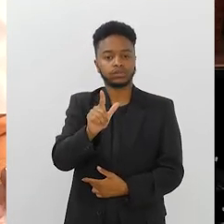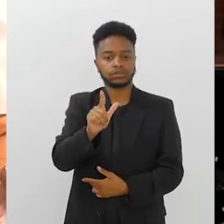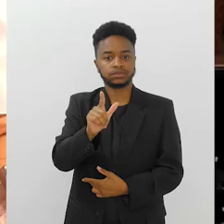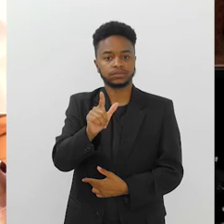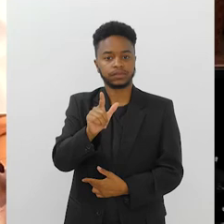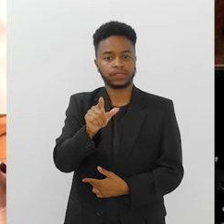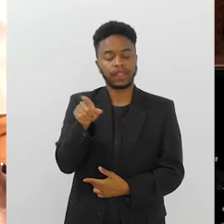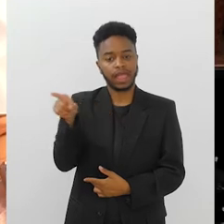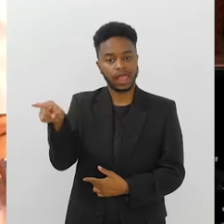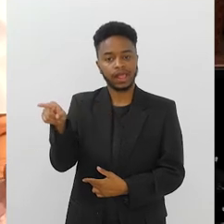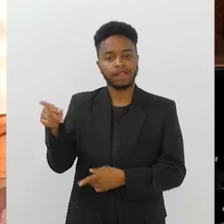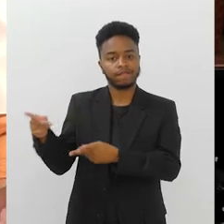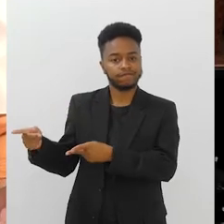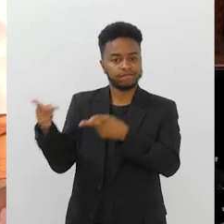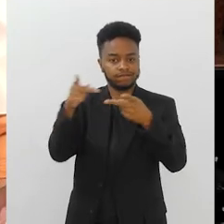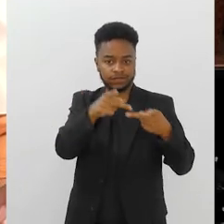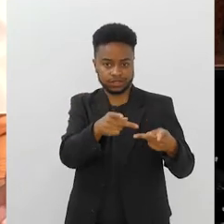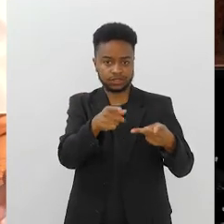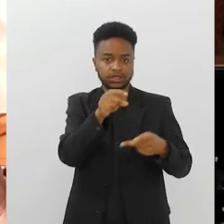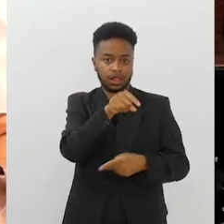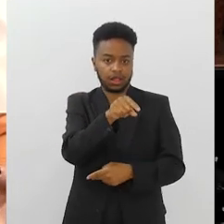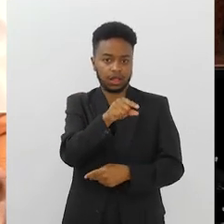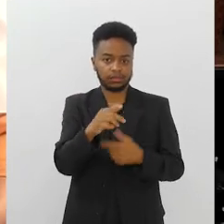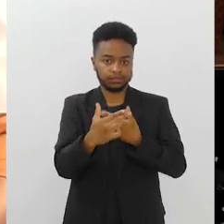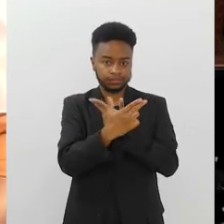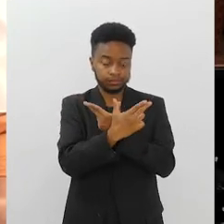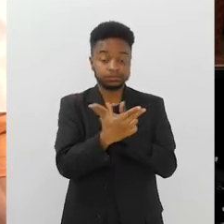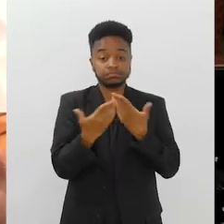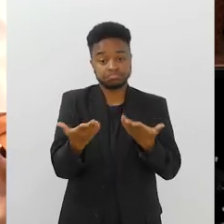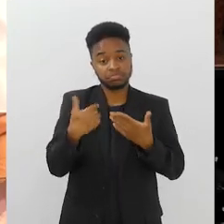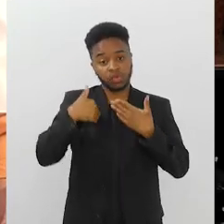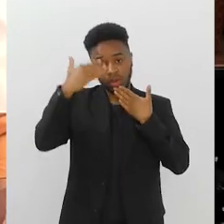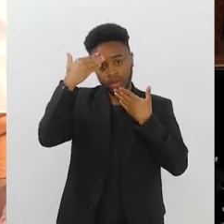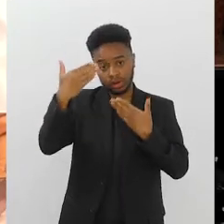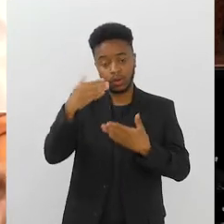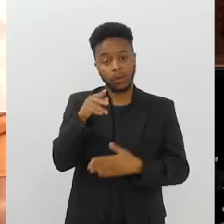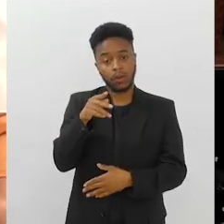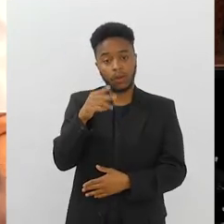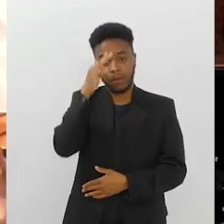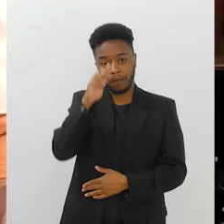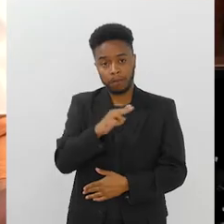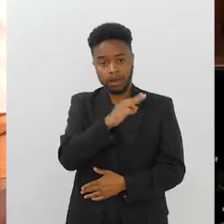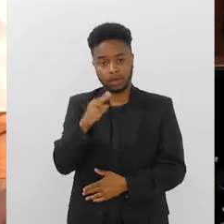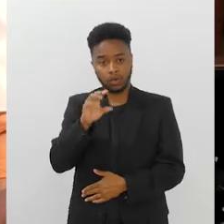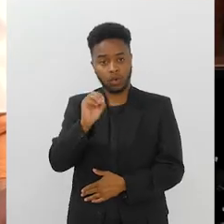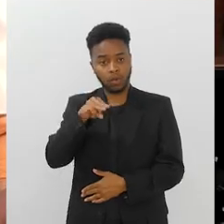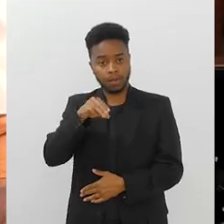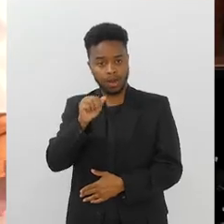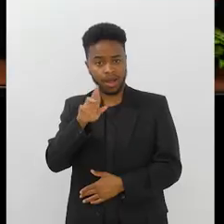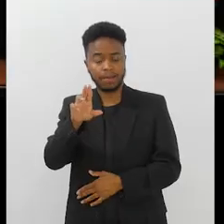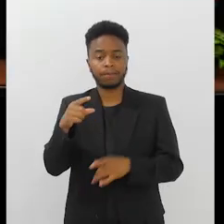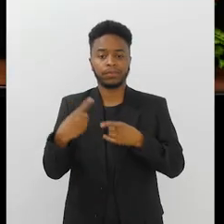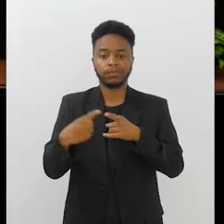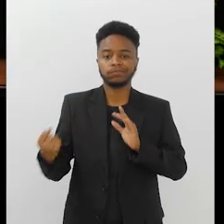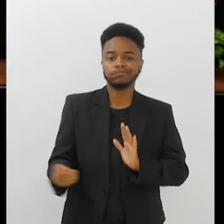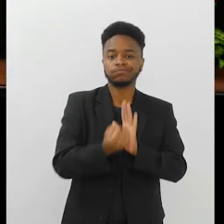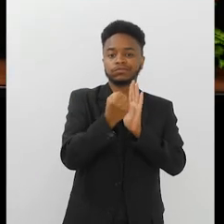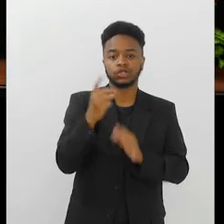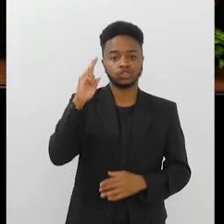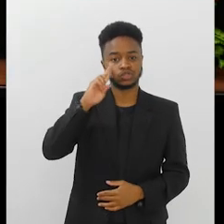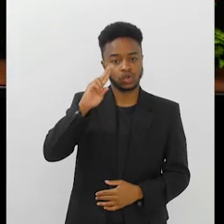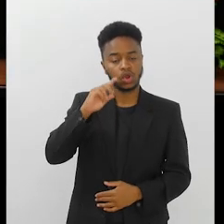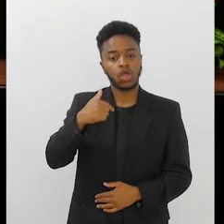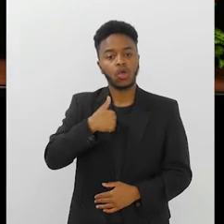Ele pudesse ir até lá e aí eu até Agradeço o Padre Omar porque foi uma coisa histórica eh eu